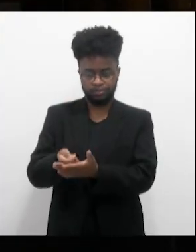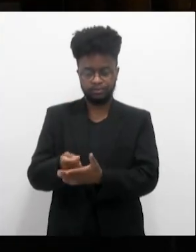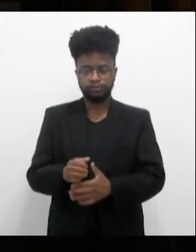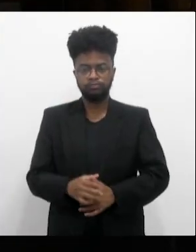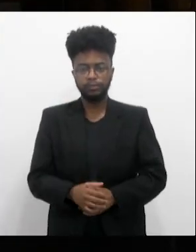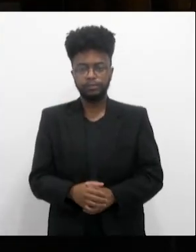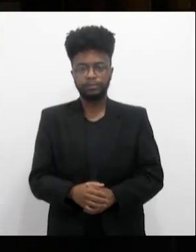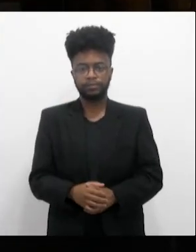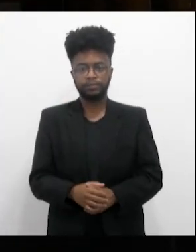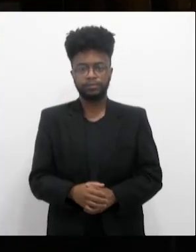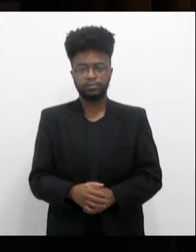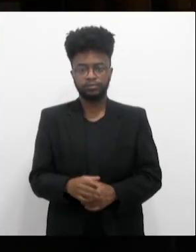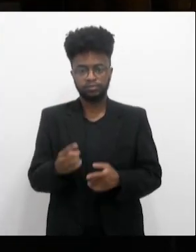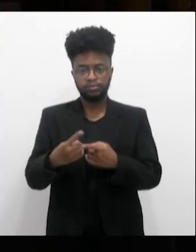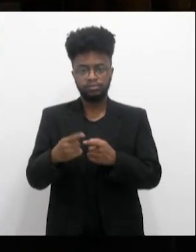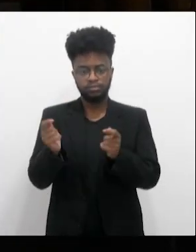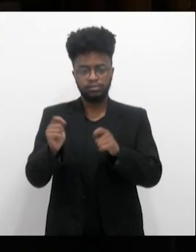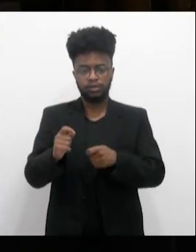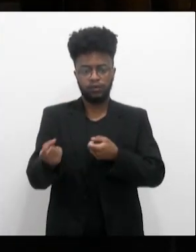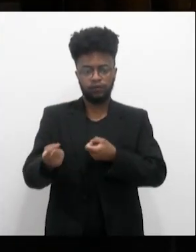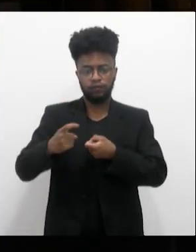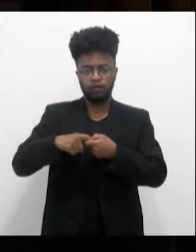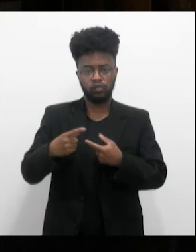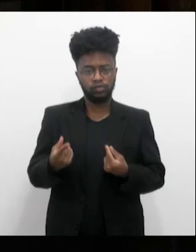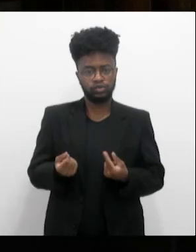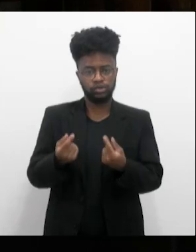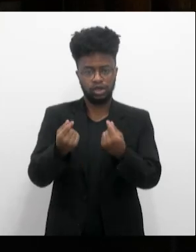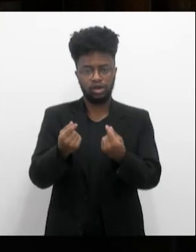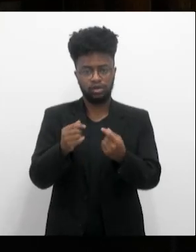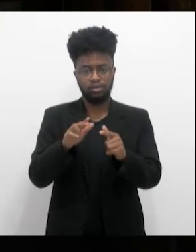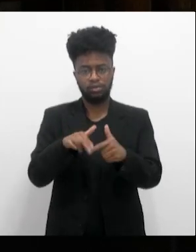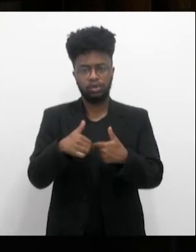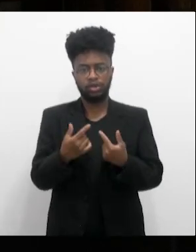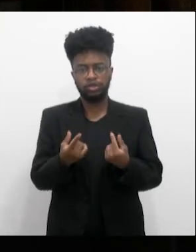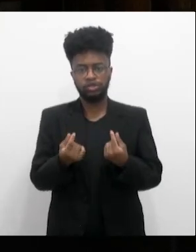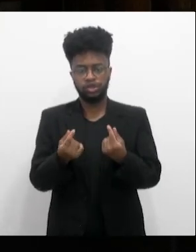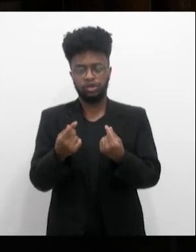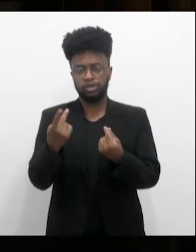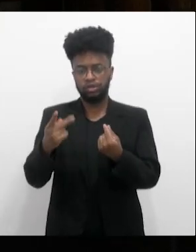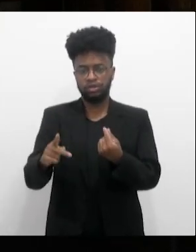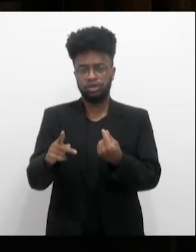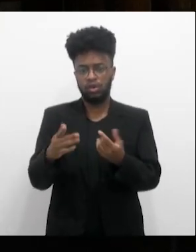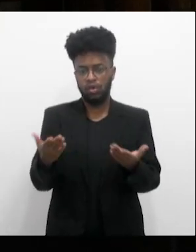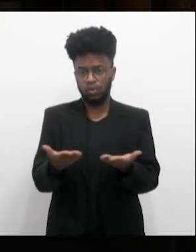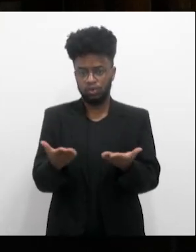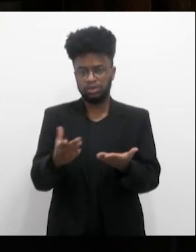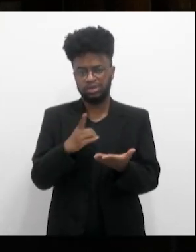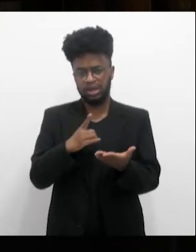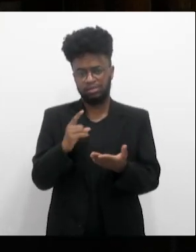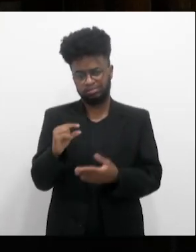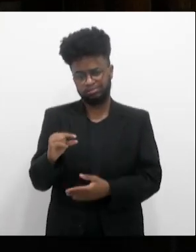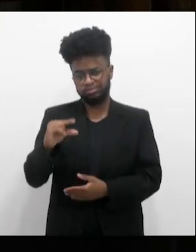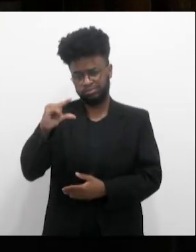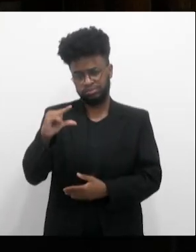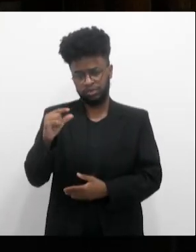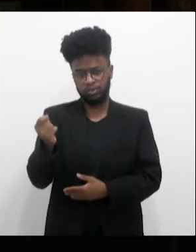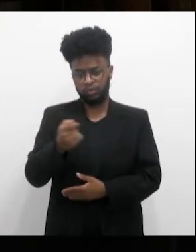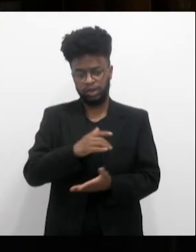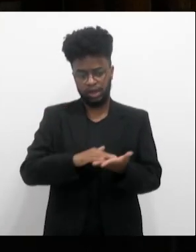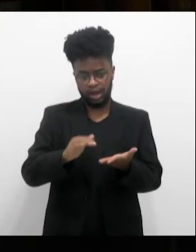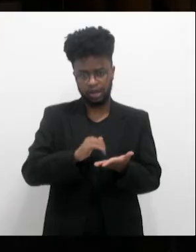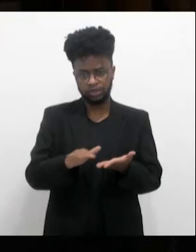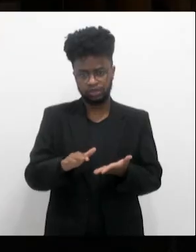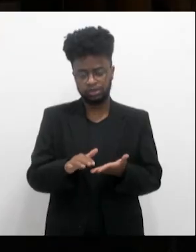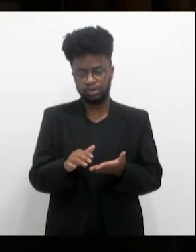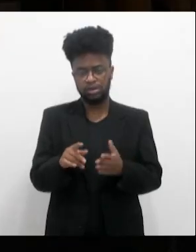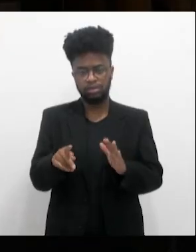para ele se ressarcir com o dinheiro que o fundo hoje tem um pouquinho a maior do que ele gasta,